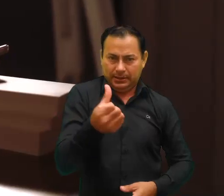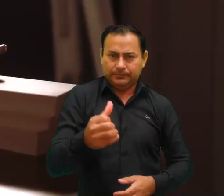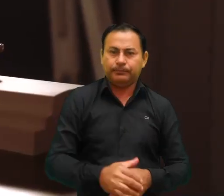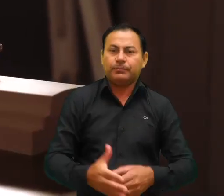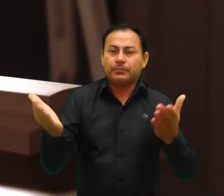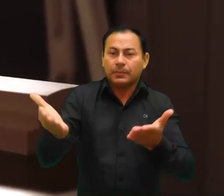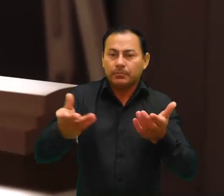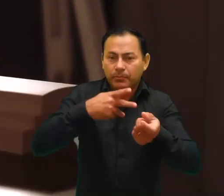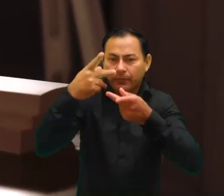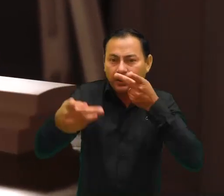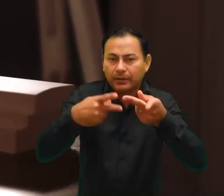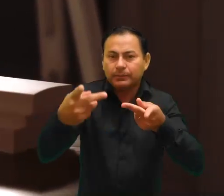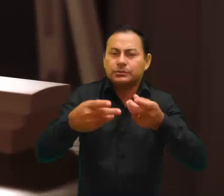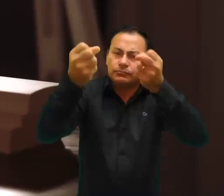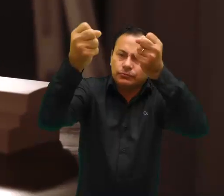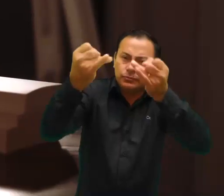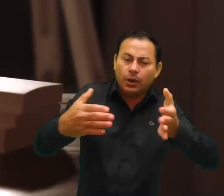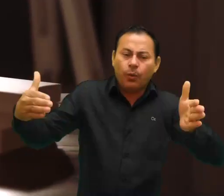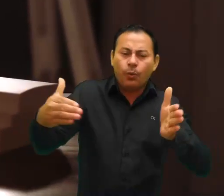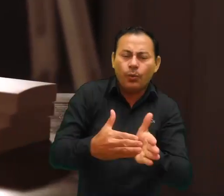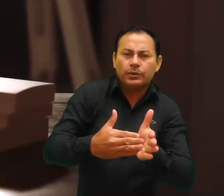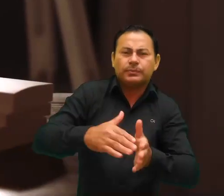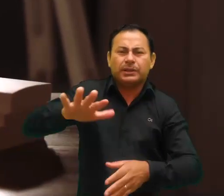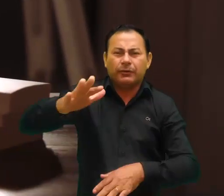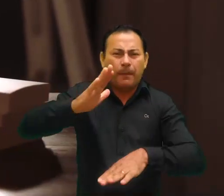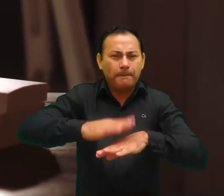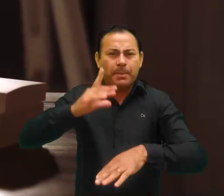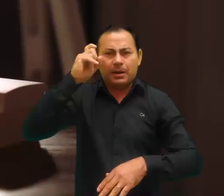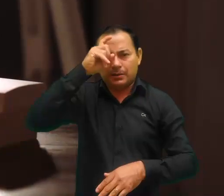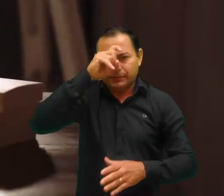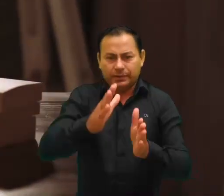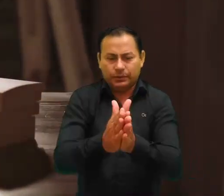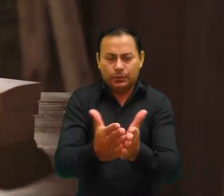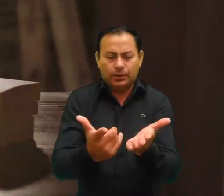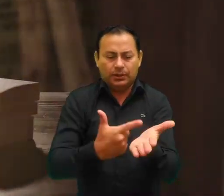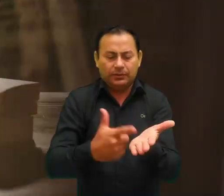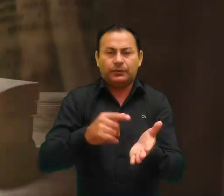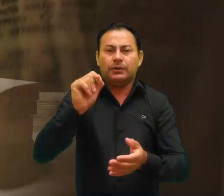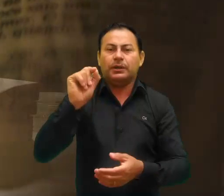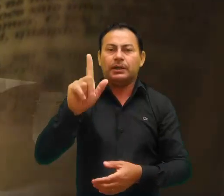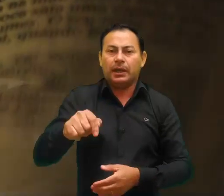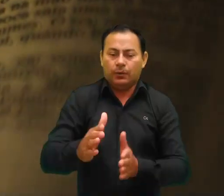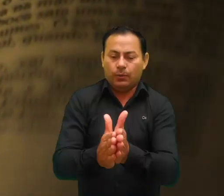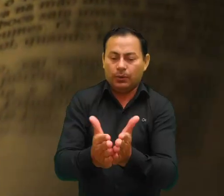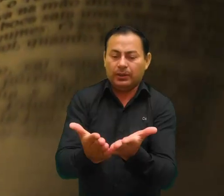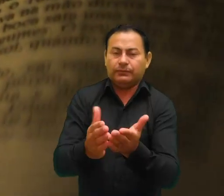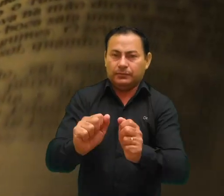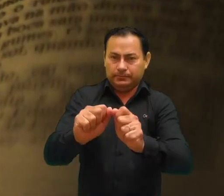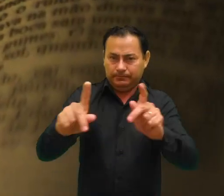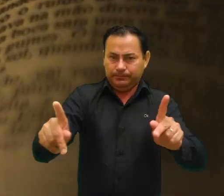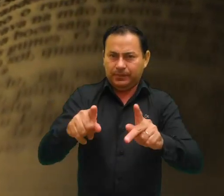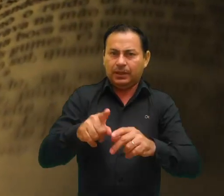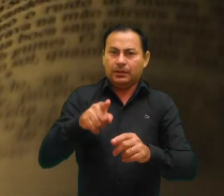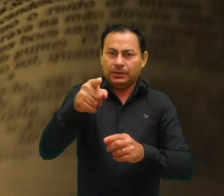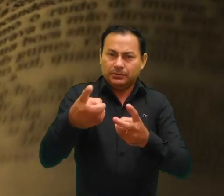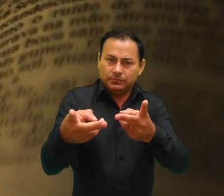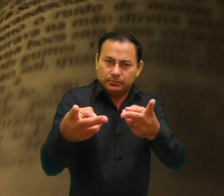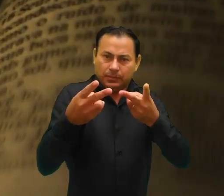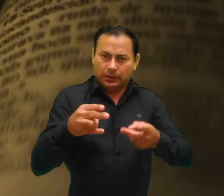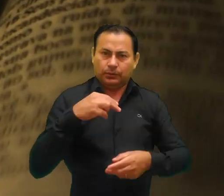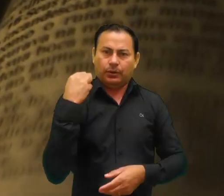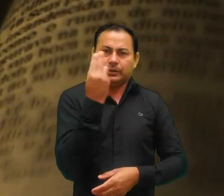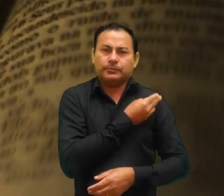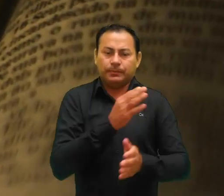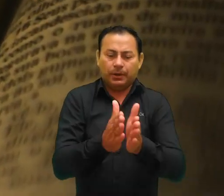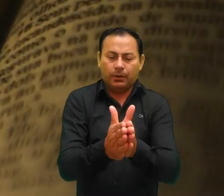Hoje comentaremos sobre o último e talvez o mais difícil dos seus livros, que é o Apocalipse. E você é nosso